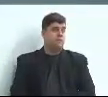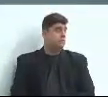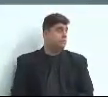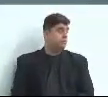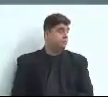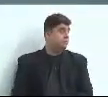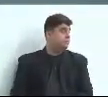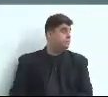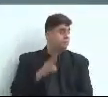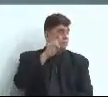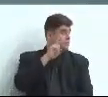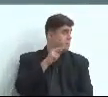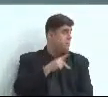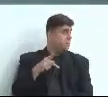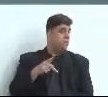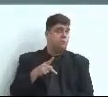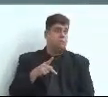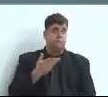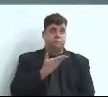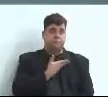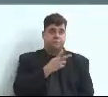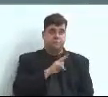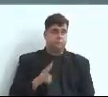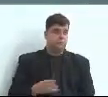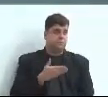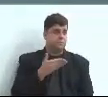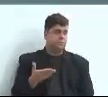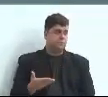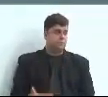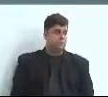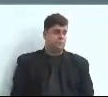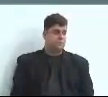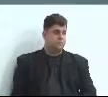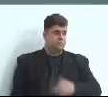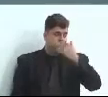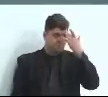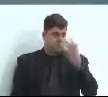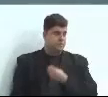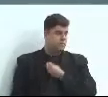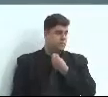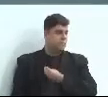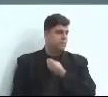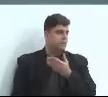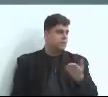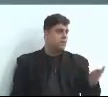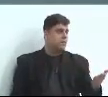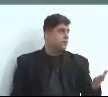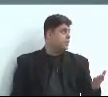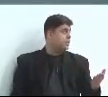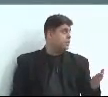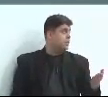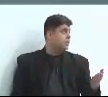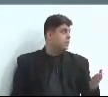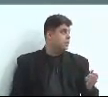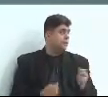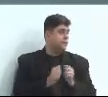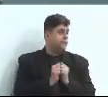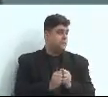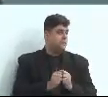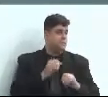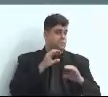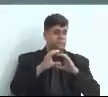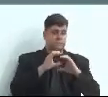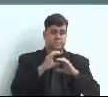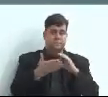Senhor presidente, colegas vereadores e vereadoras, público aqui presente, a todos que nos acompanham através dos meios de